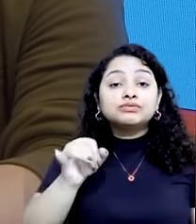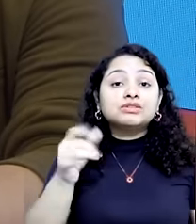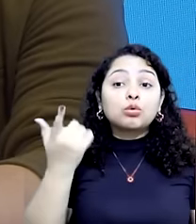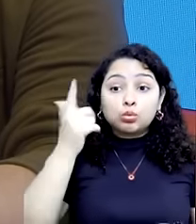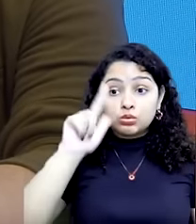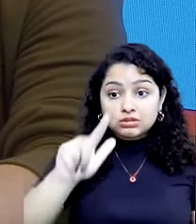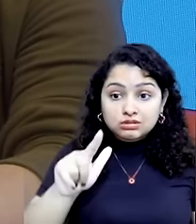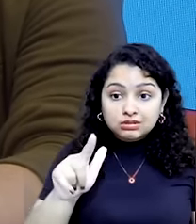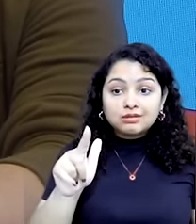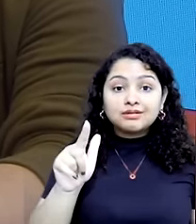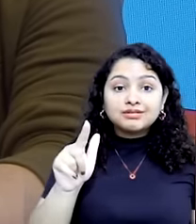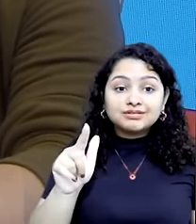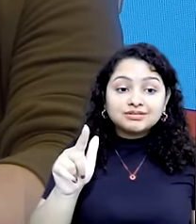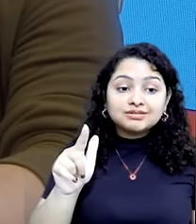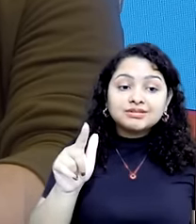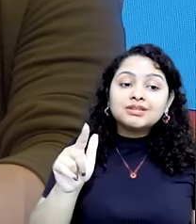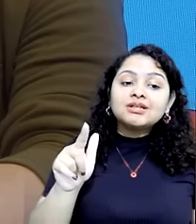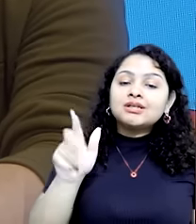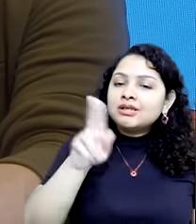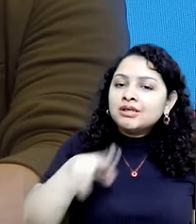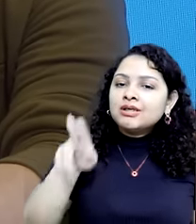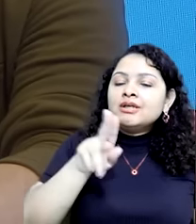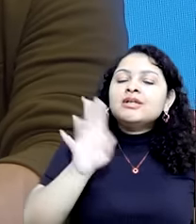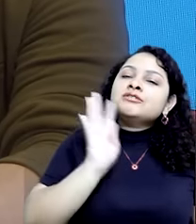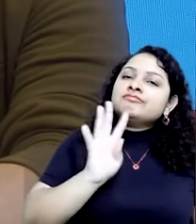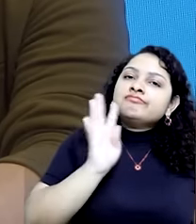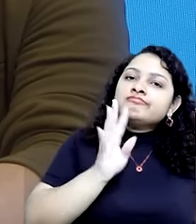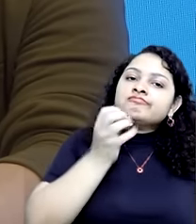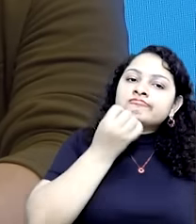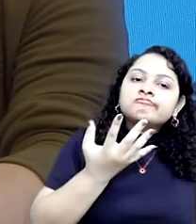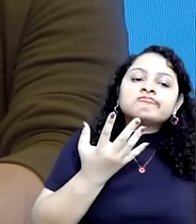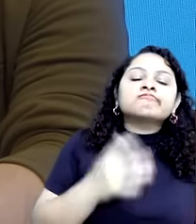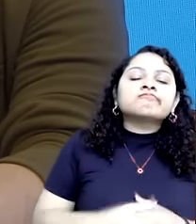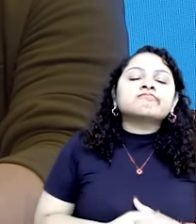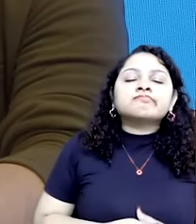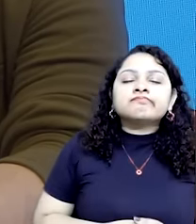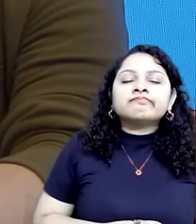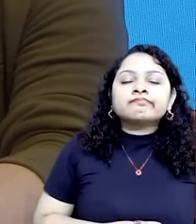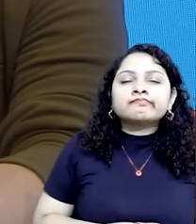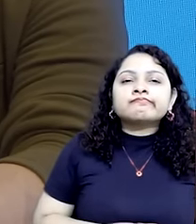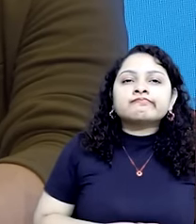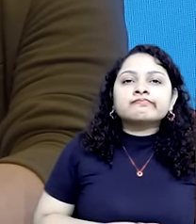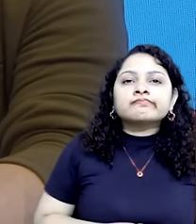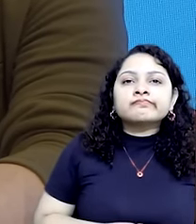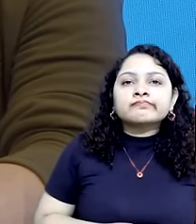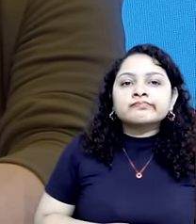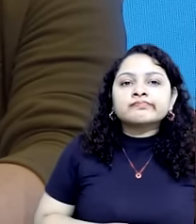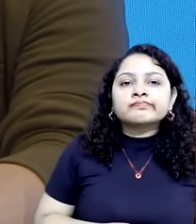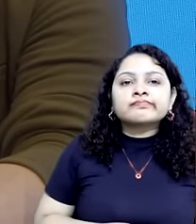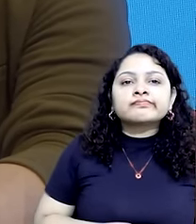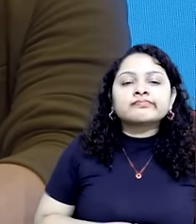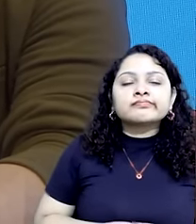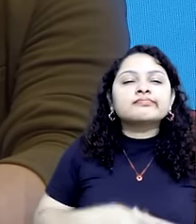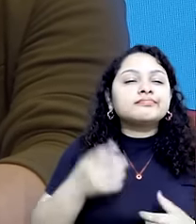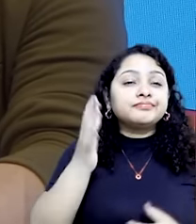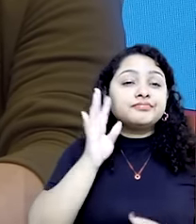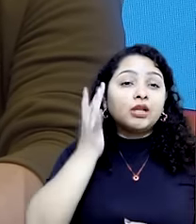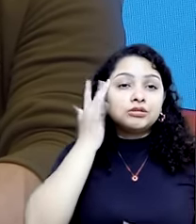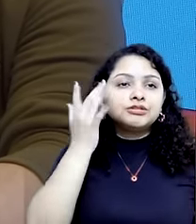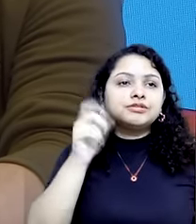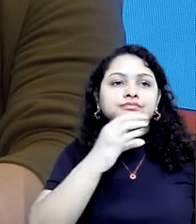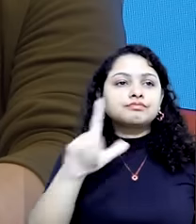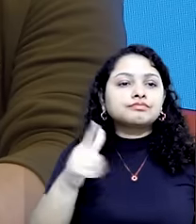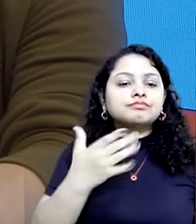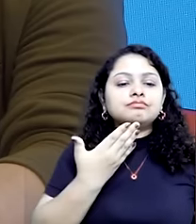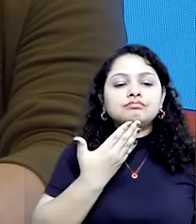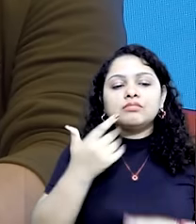possibilidade de utilizar é muito bom e às vezes até para fazer né o rebater ali que